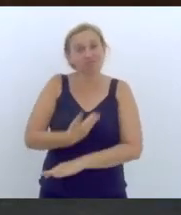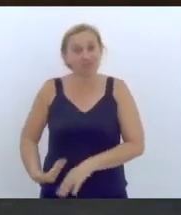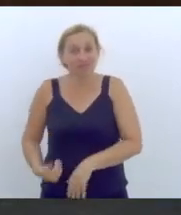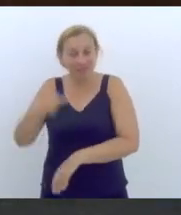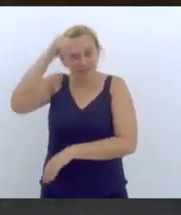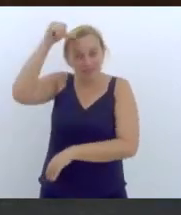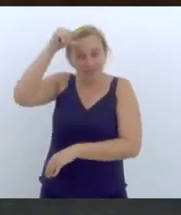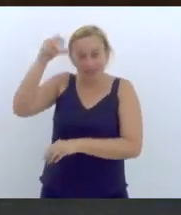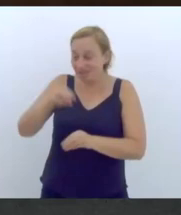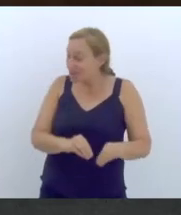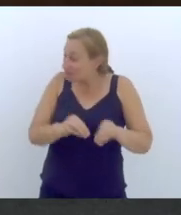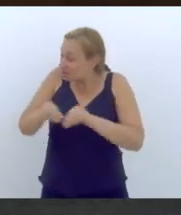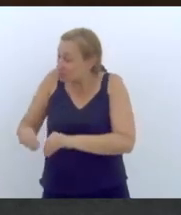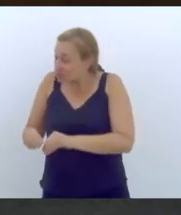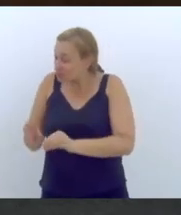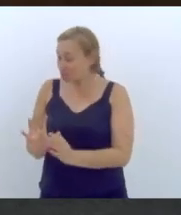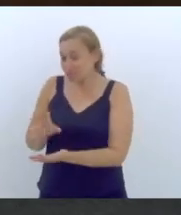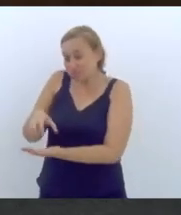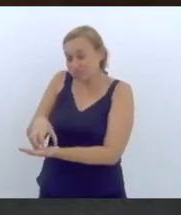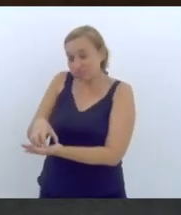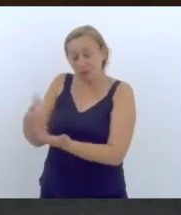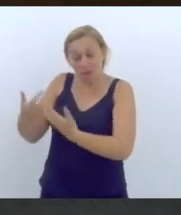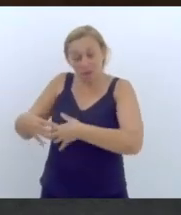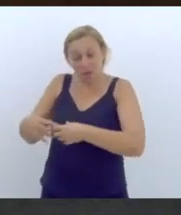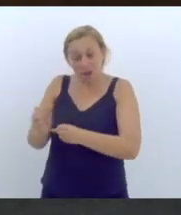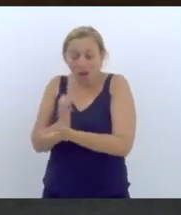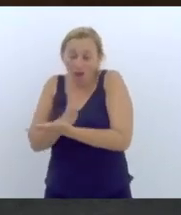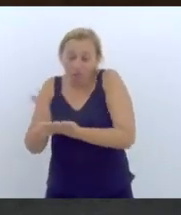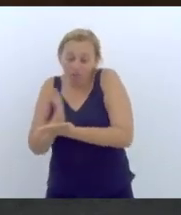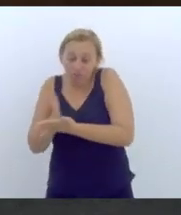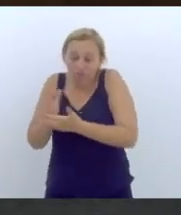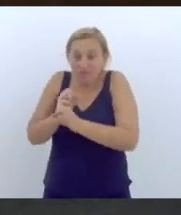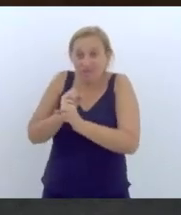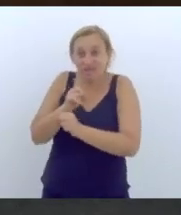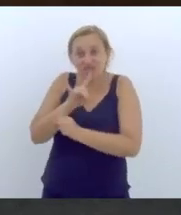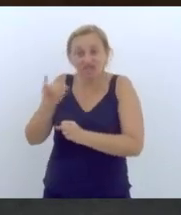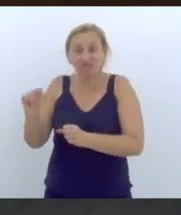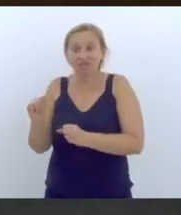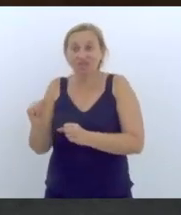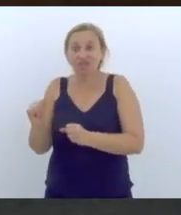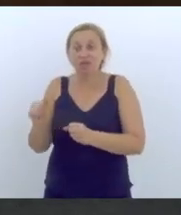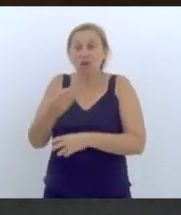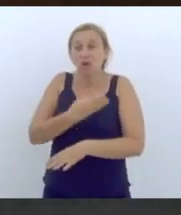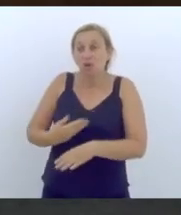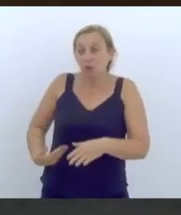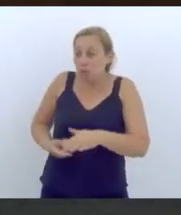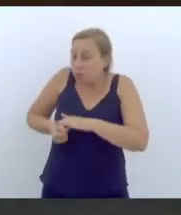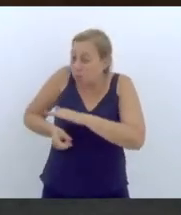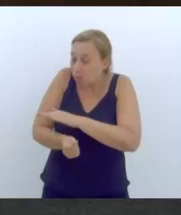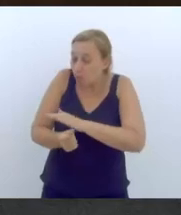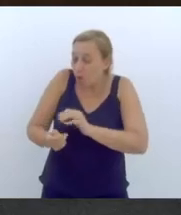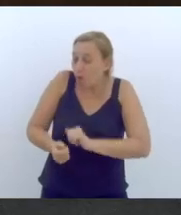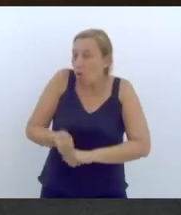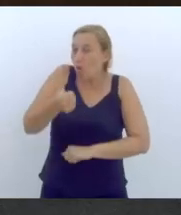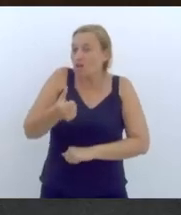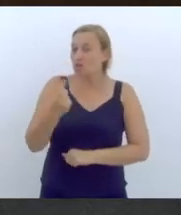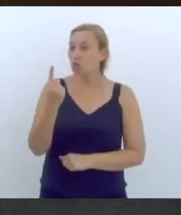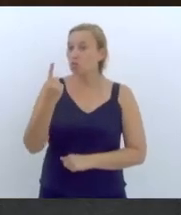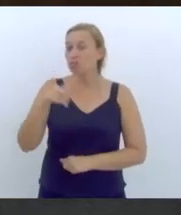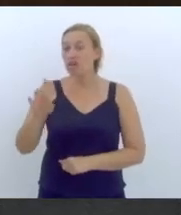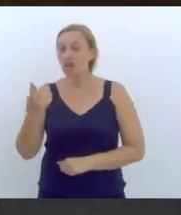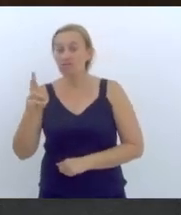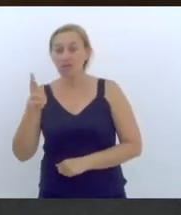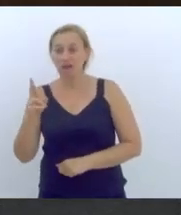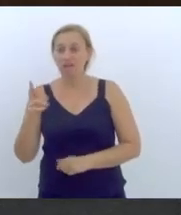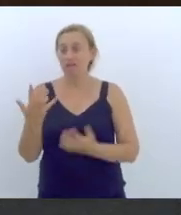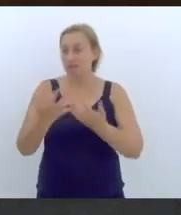sede do Poder Executivo para Petrópolis durante alguns dias. O governador investiu quase R$1 bilhão na cidade de